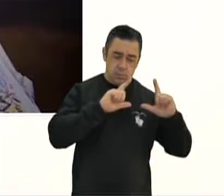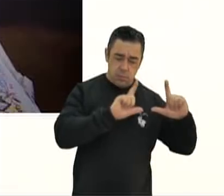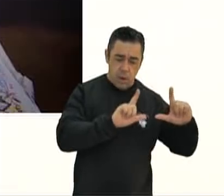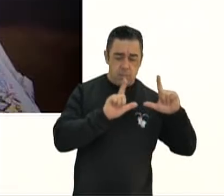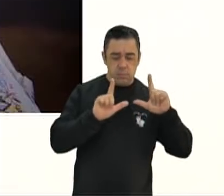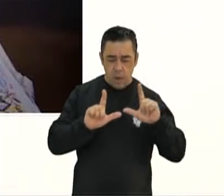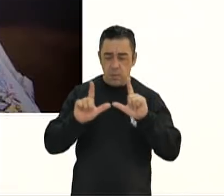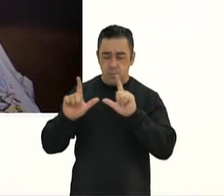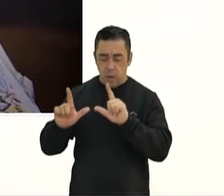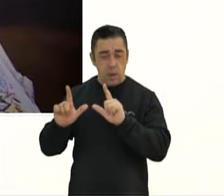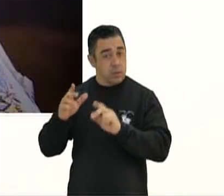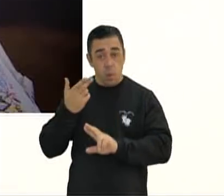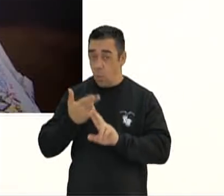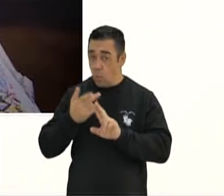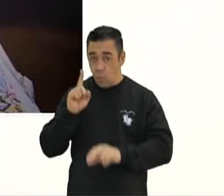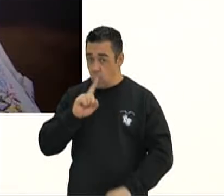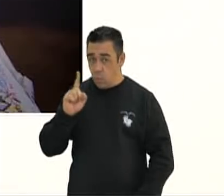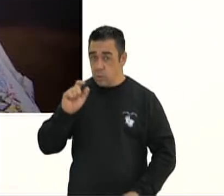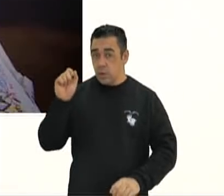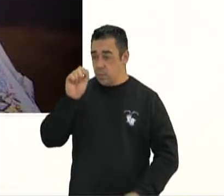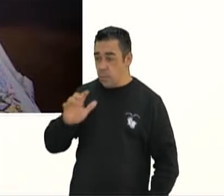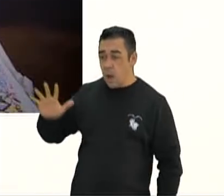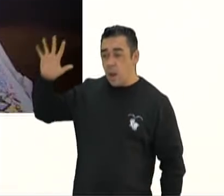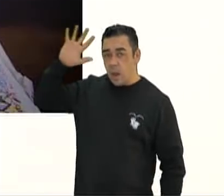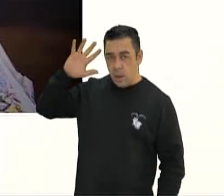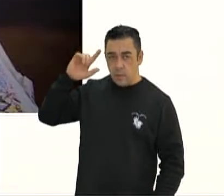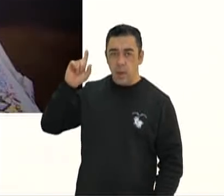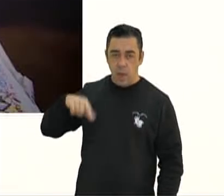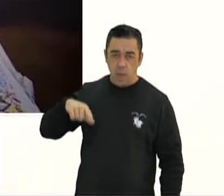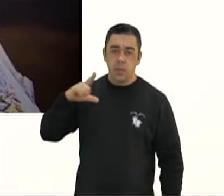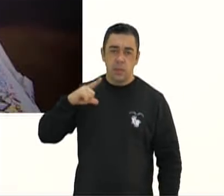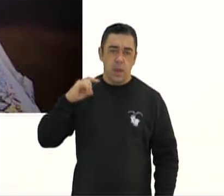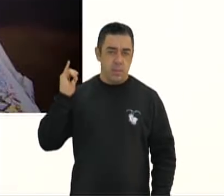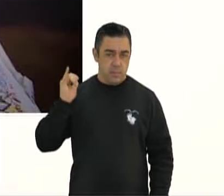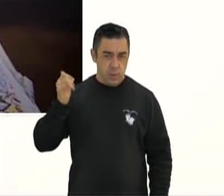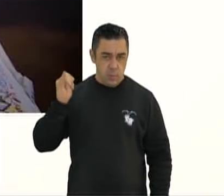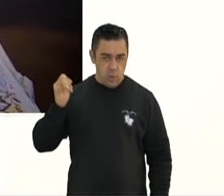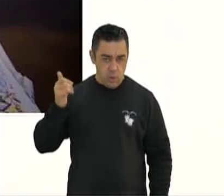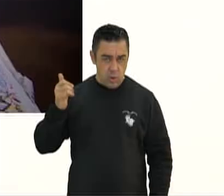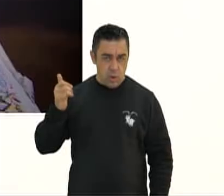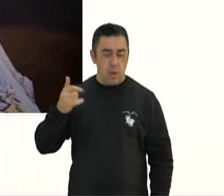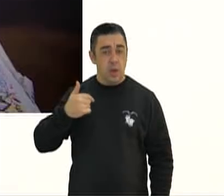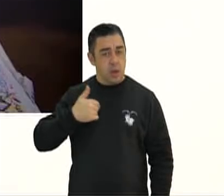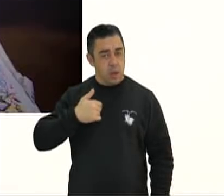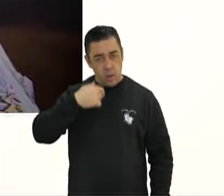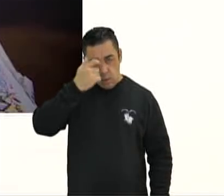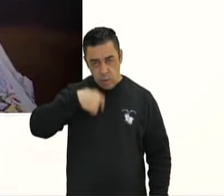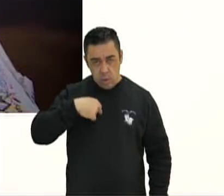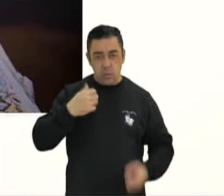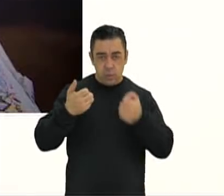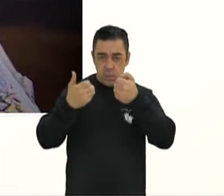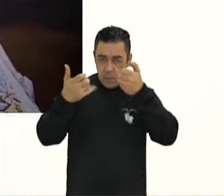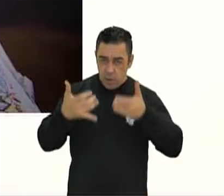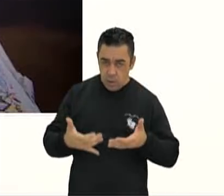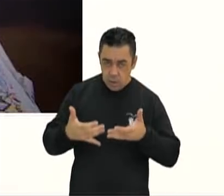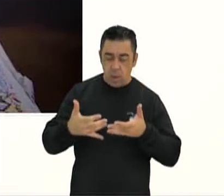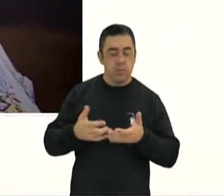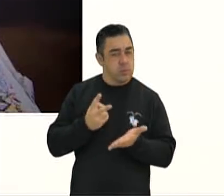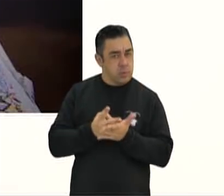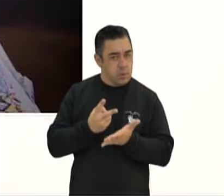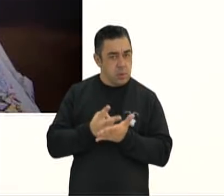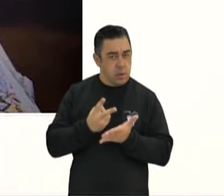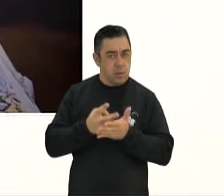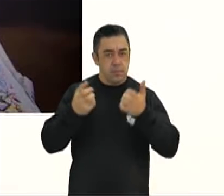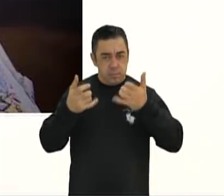são balões. Por quê? Porque ela, como é biográfica, ela está sendo narrada, né? Então, eu estou falando em primeira pessoa o tempo inteiro